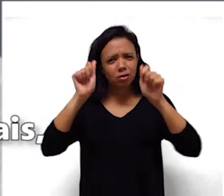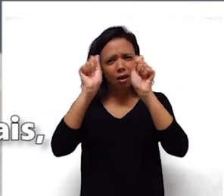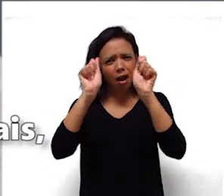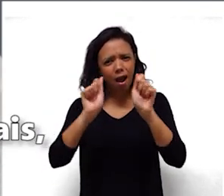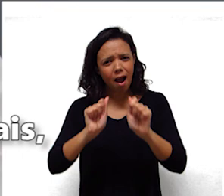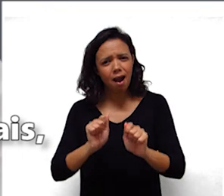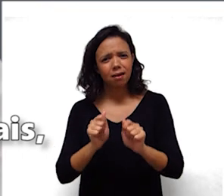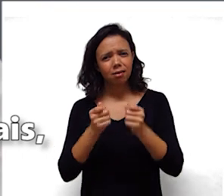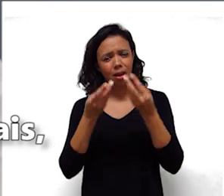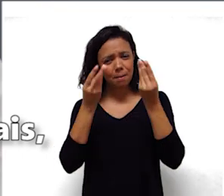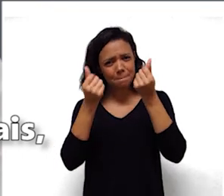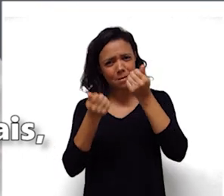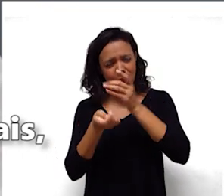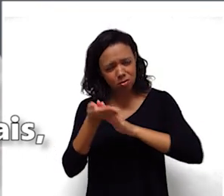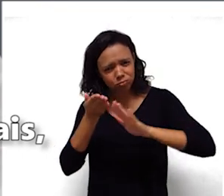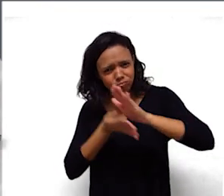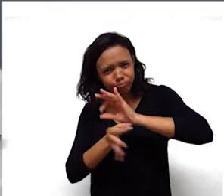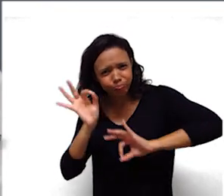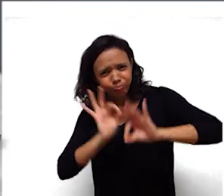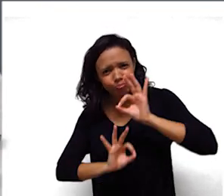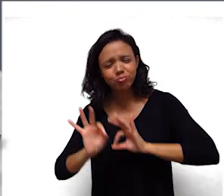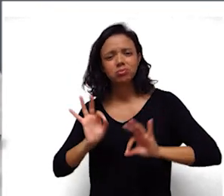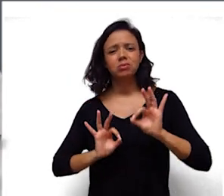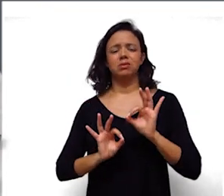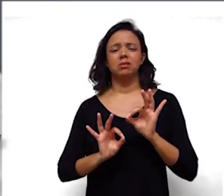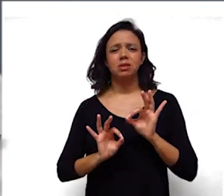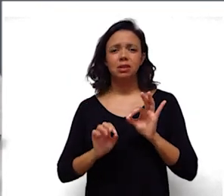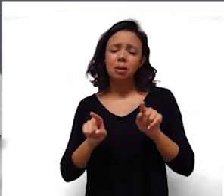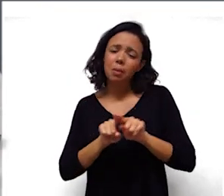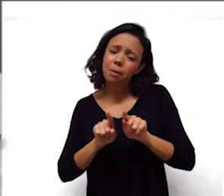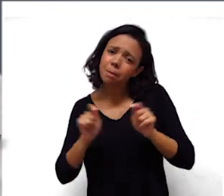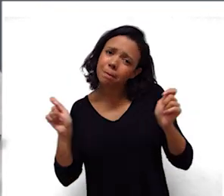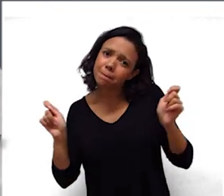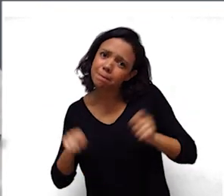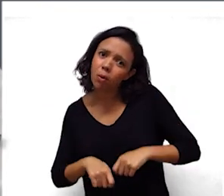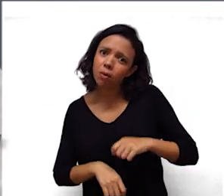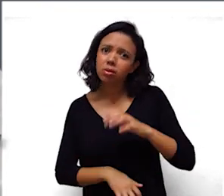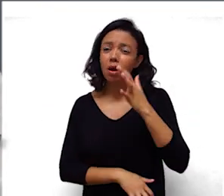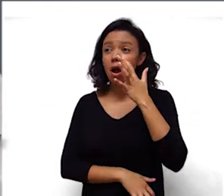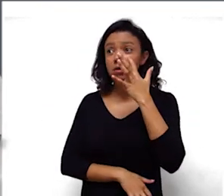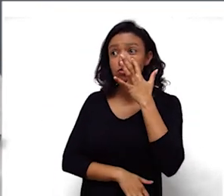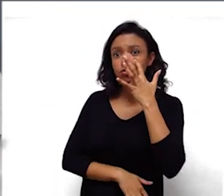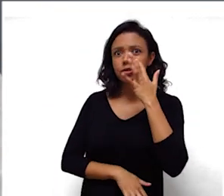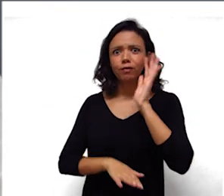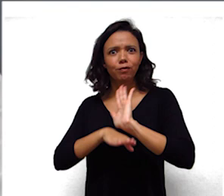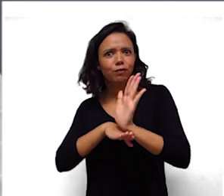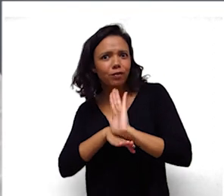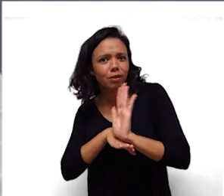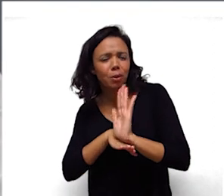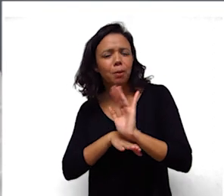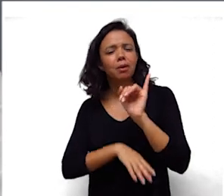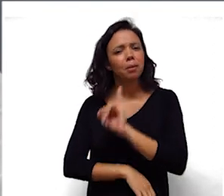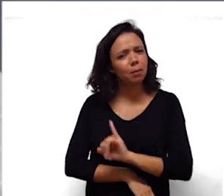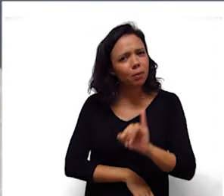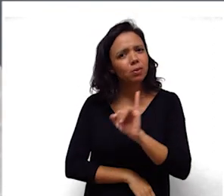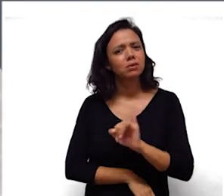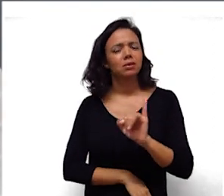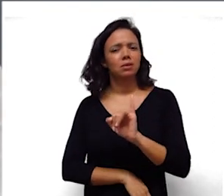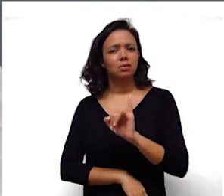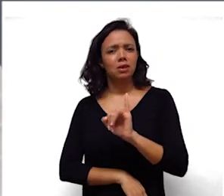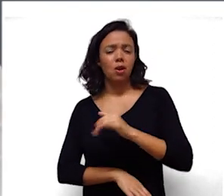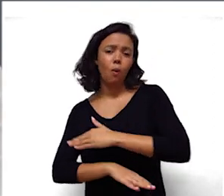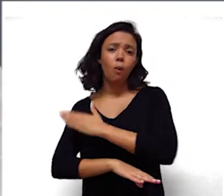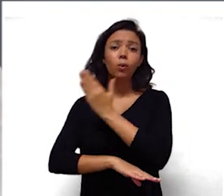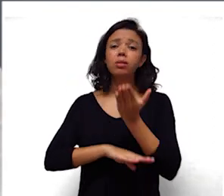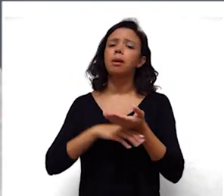de tabuleiro na sua casa. Você que gosta de assistir filme, assista alguns filmes. É importante que o seu